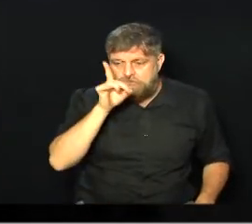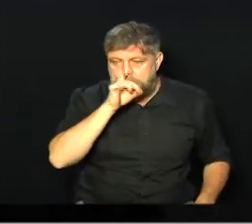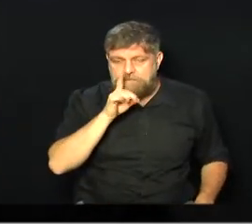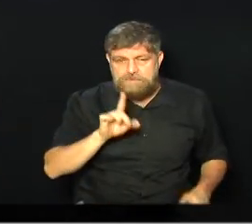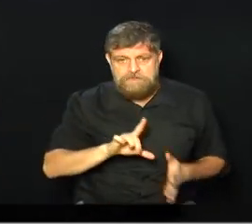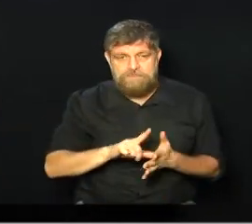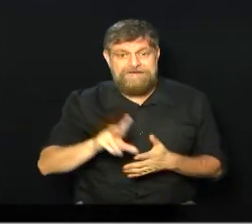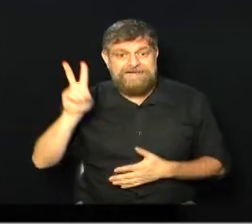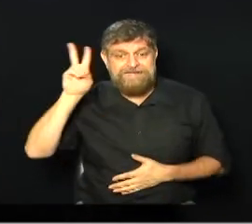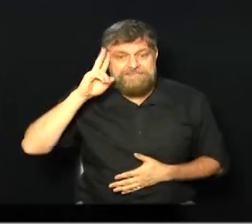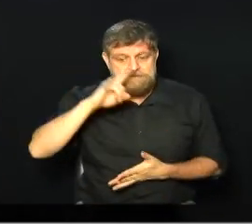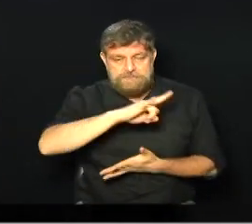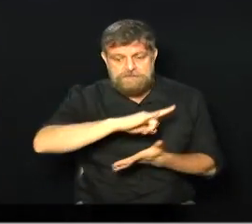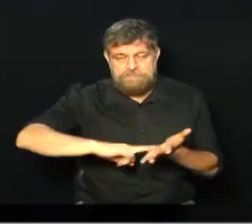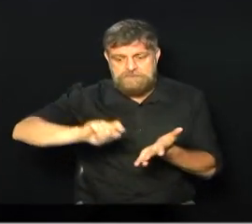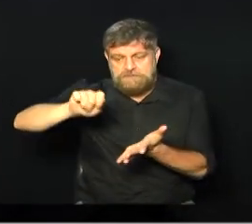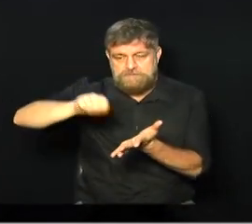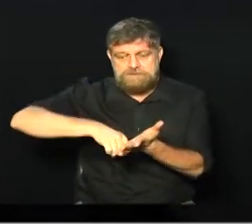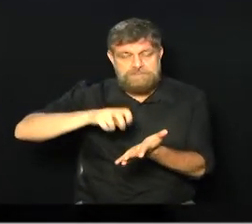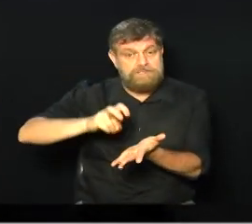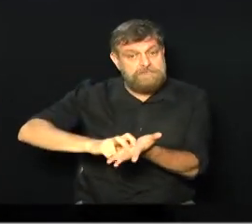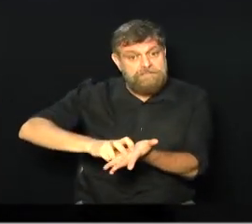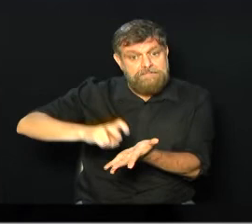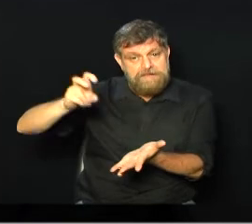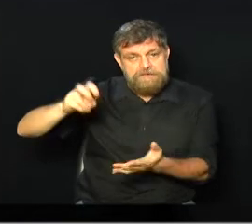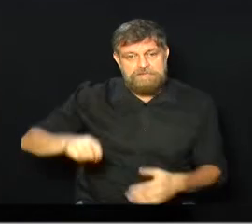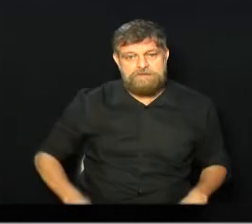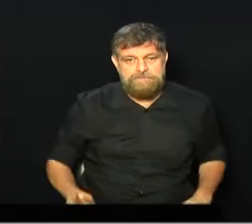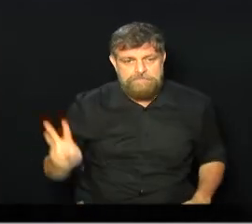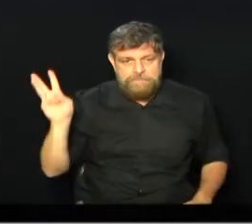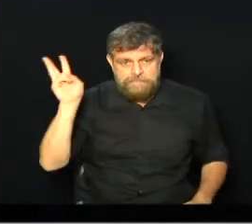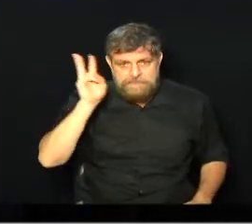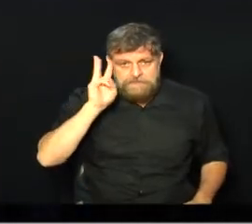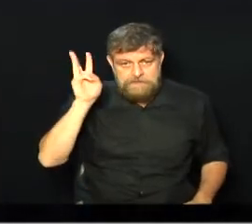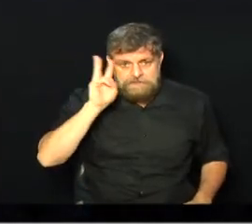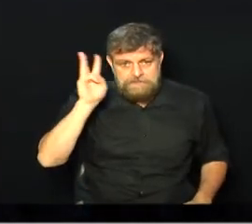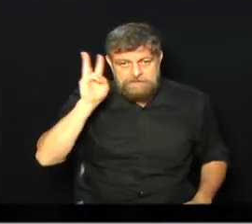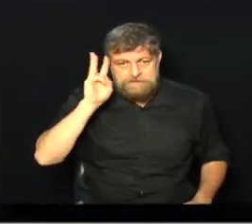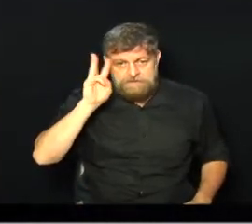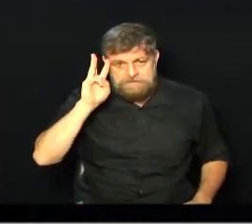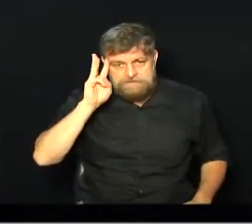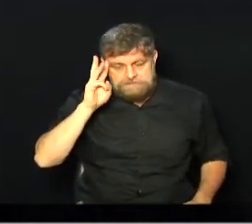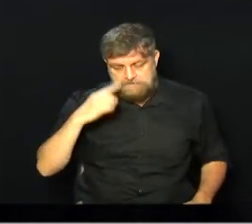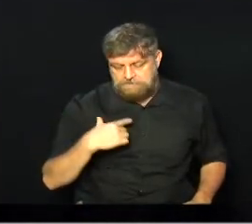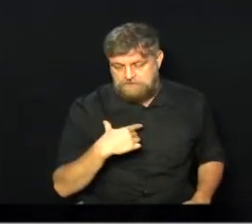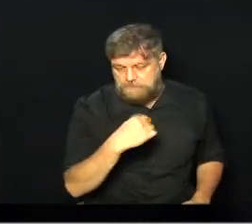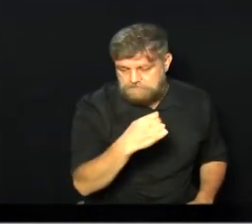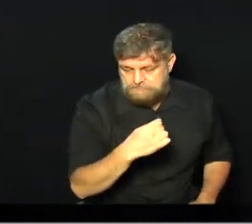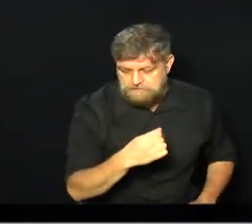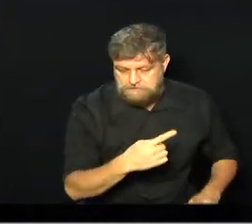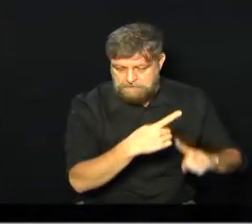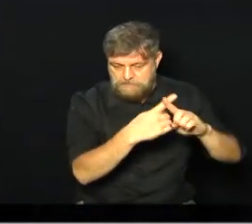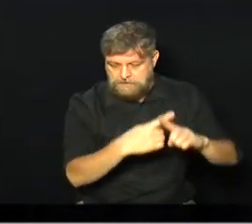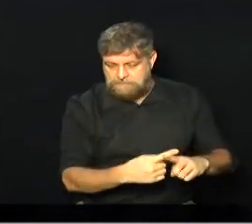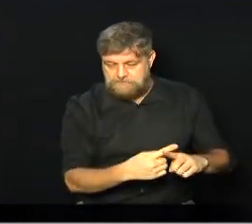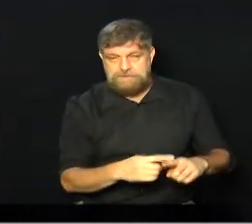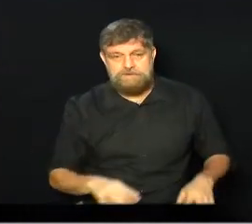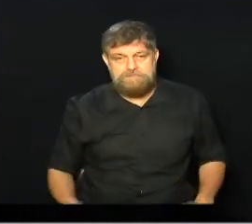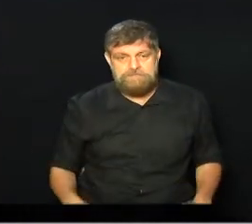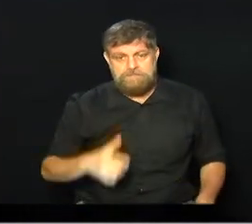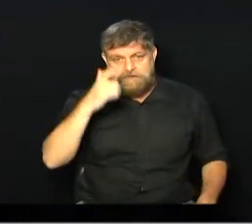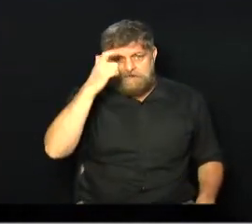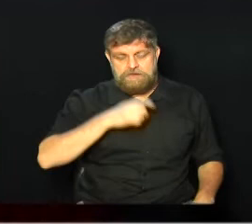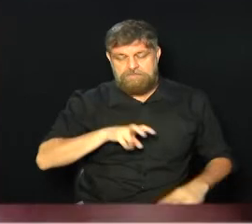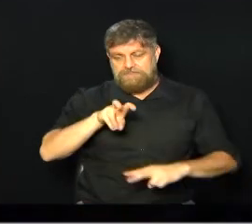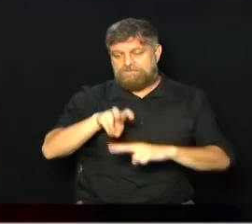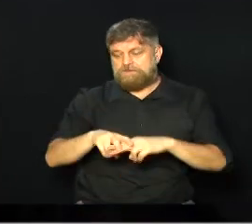assinei o contrato pela manhã. Na terça eu fui relacionado para o jogo e o jogo seria na quarta e eu ia ficar no